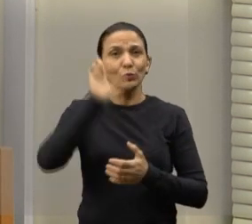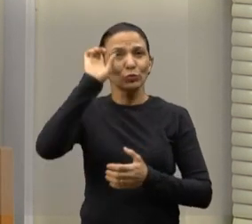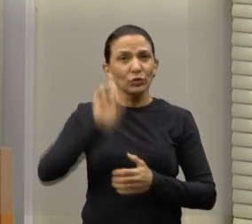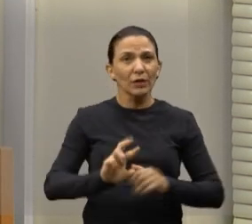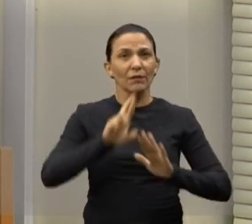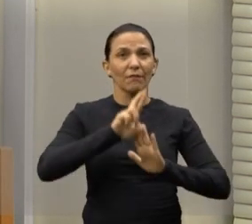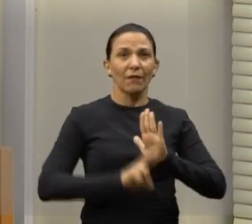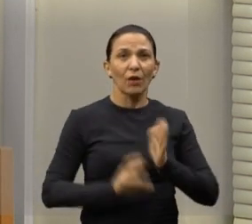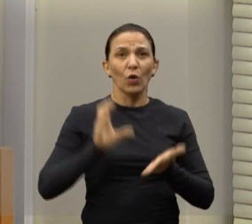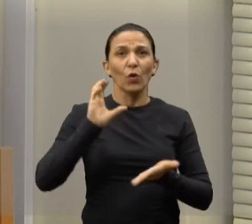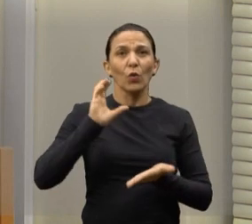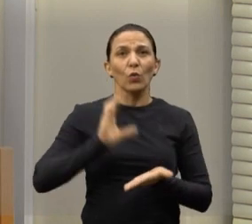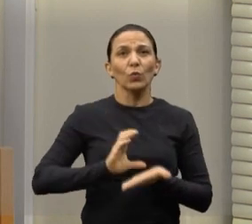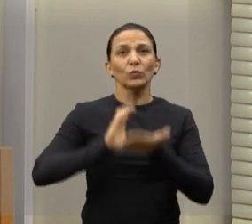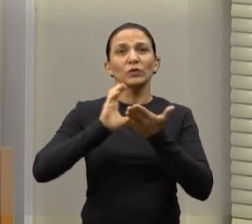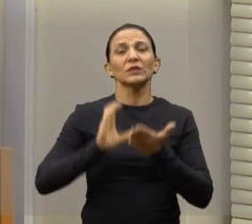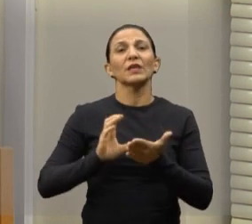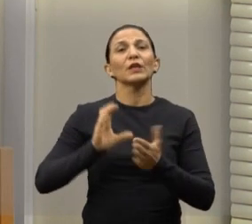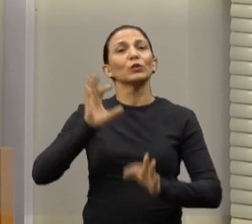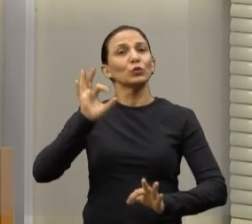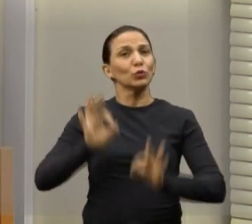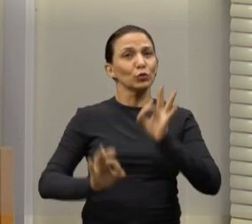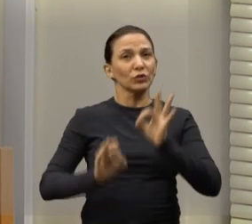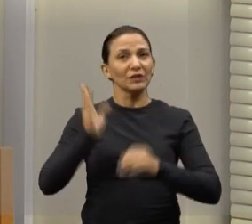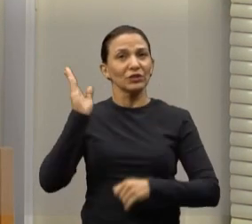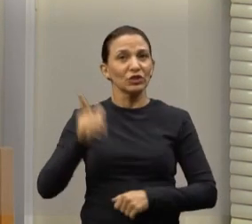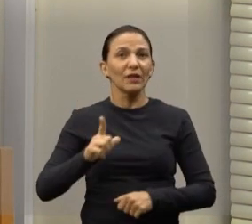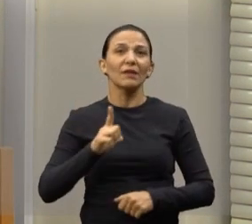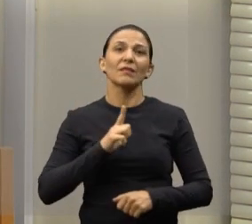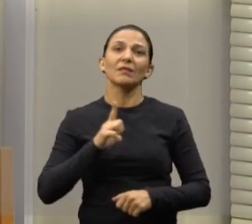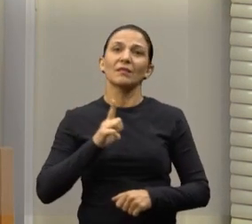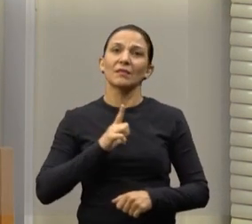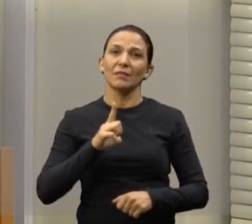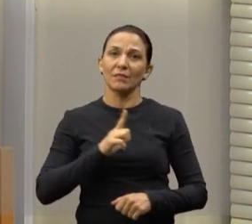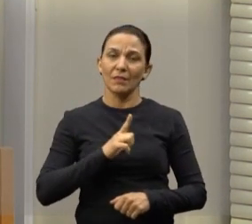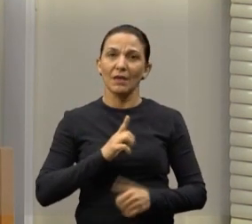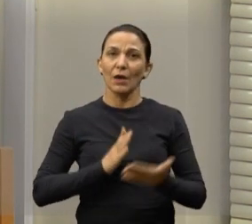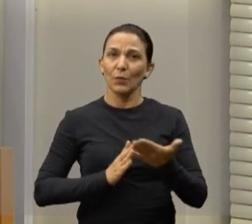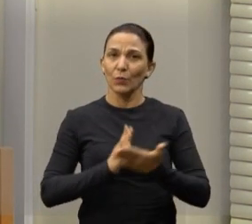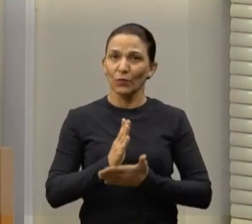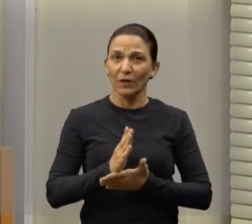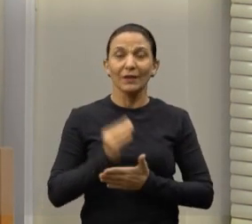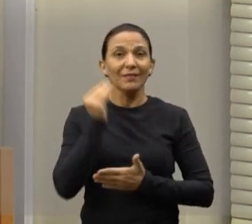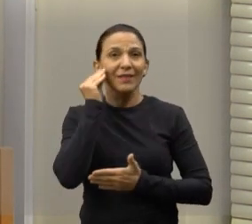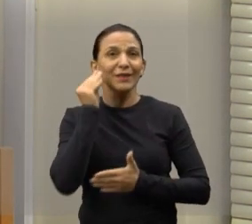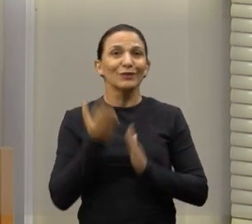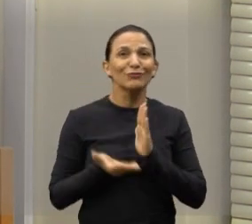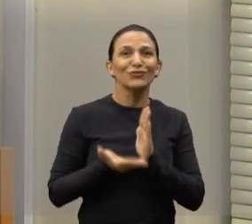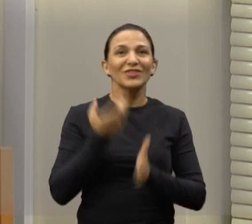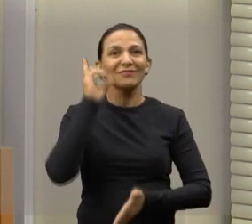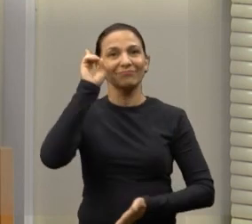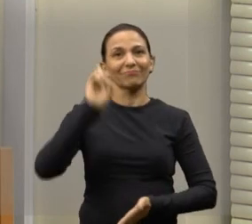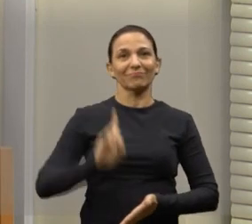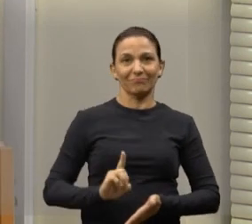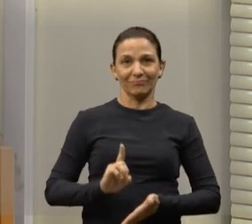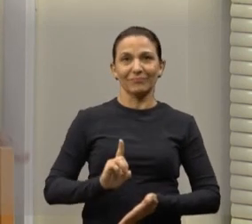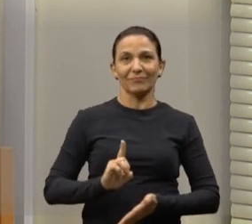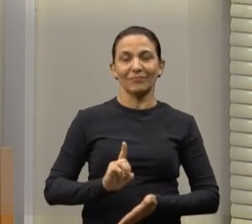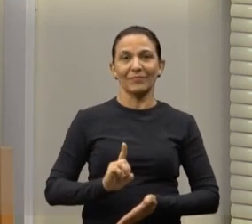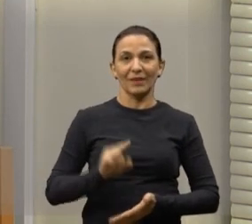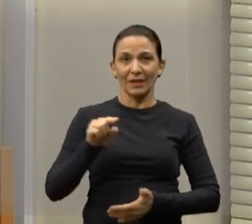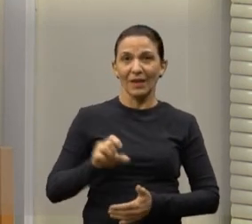regulamentado pelo Conselho Nacional de Justiça e está regulamentado inclusive e aprovado pela Suprema corte desse país o